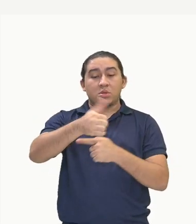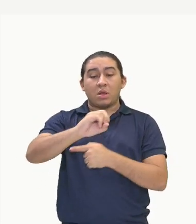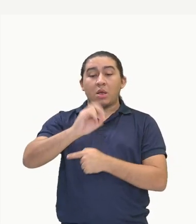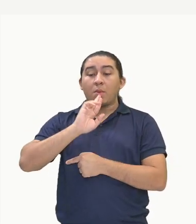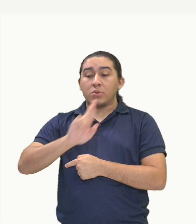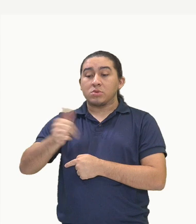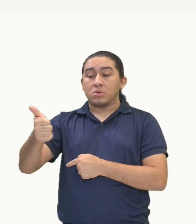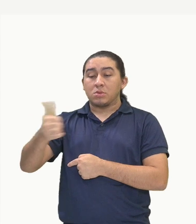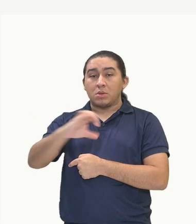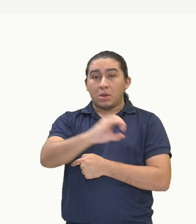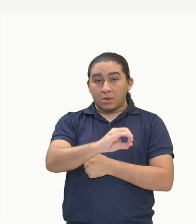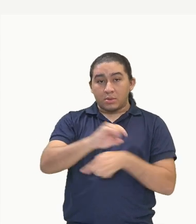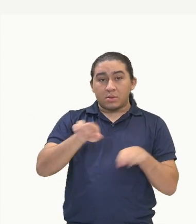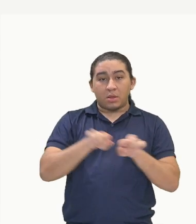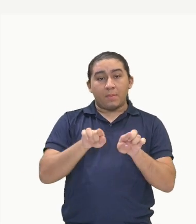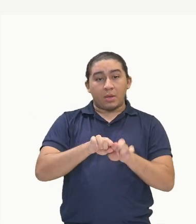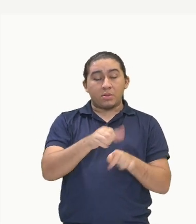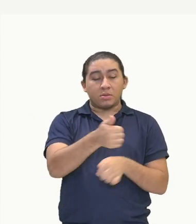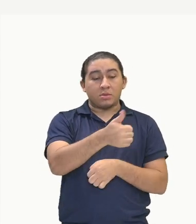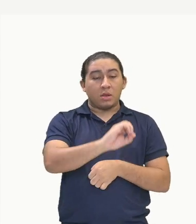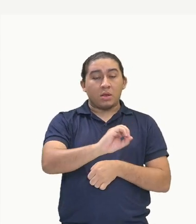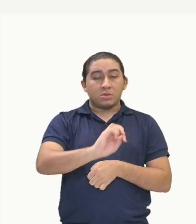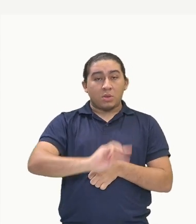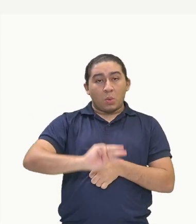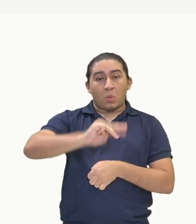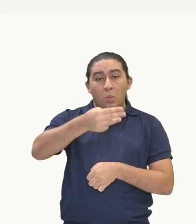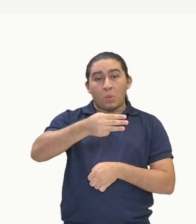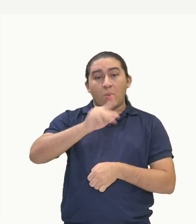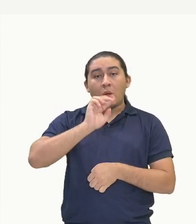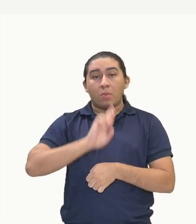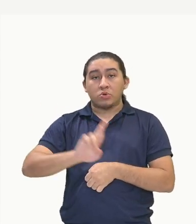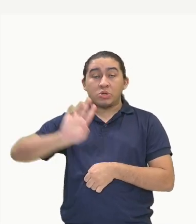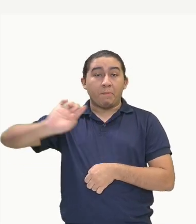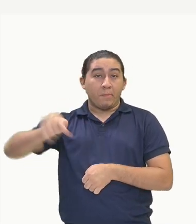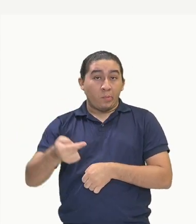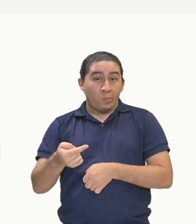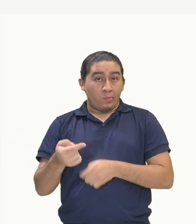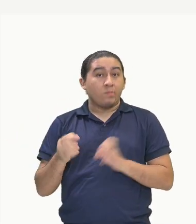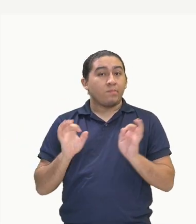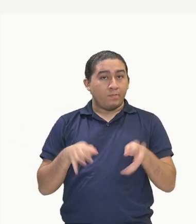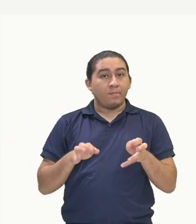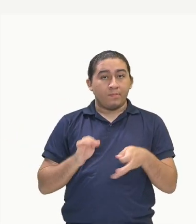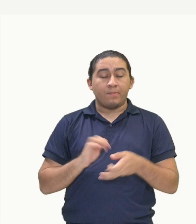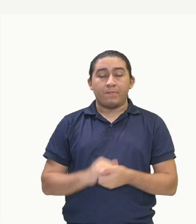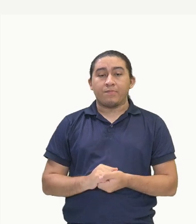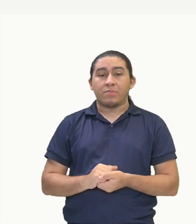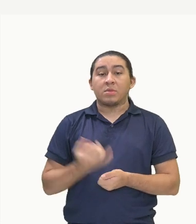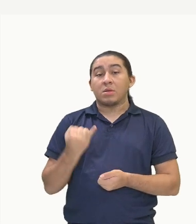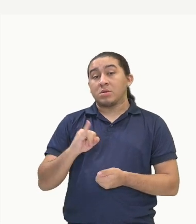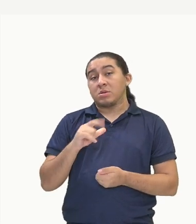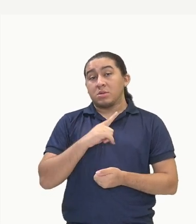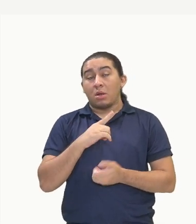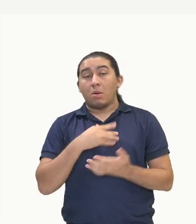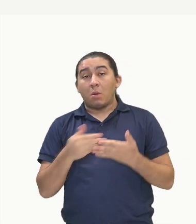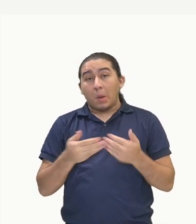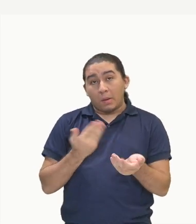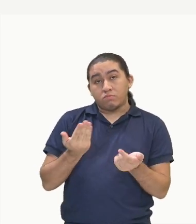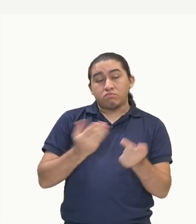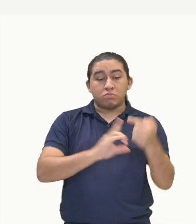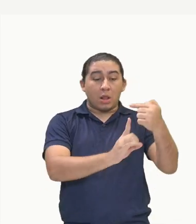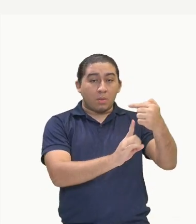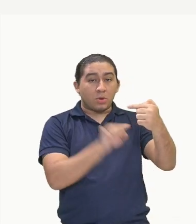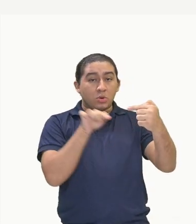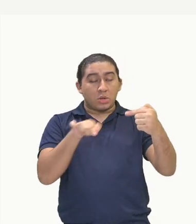ao cubo, 10 vezes 10 vezes 10, 1000, tá certo? Então, quando eu tenho qualquer um desses denominadores, eu